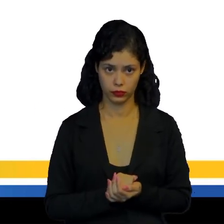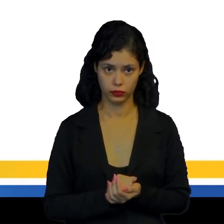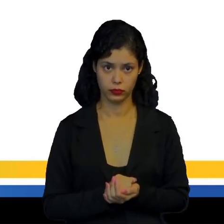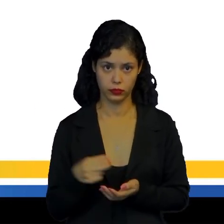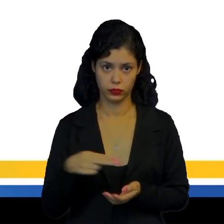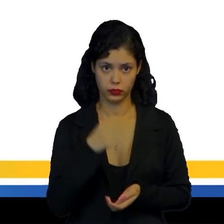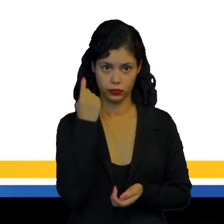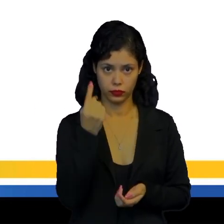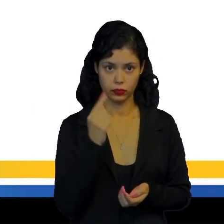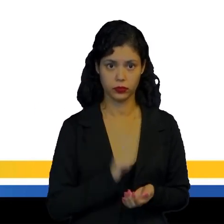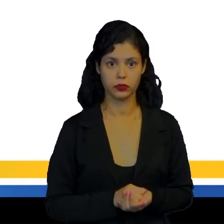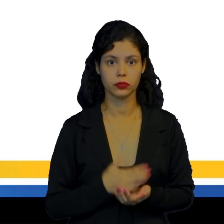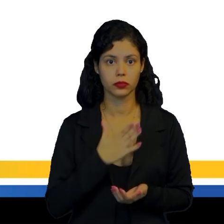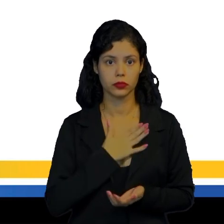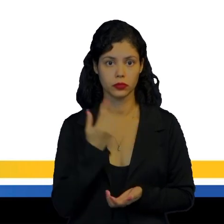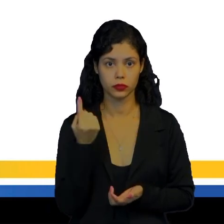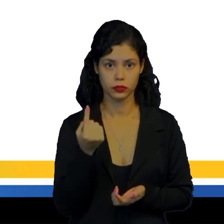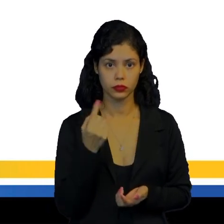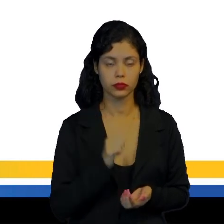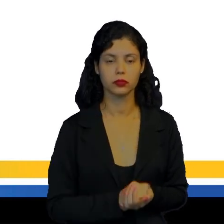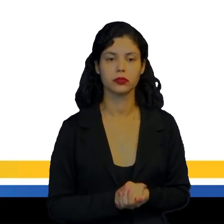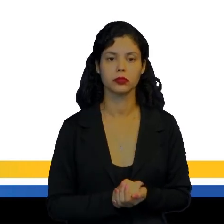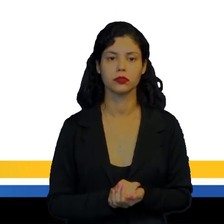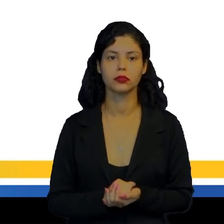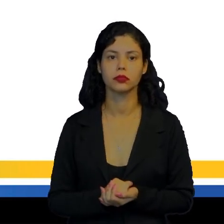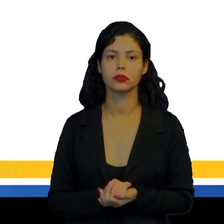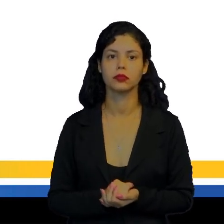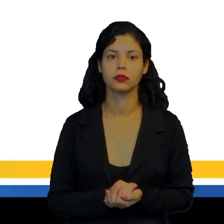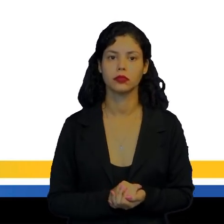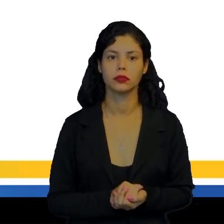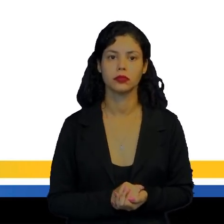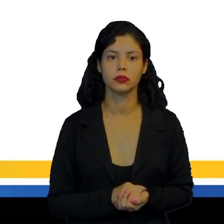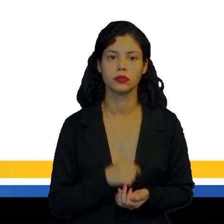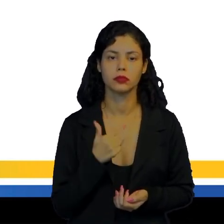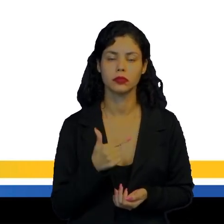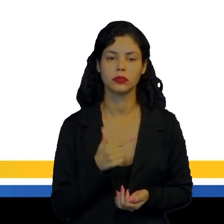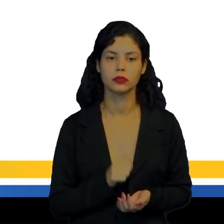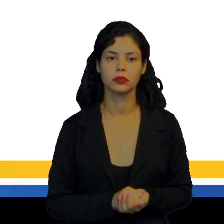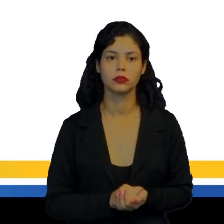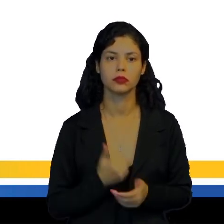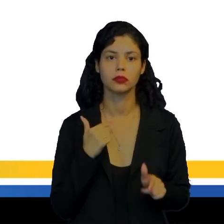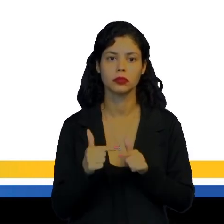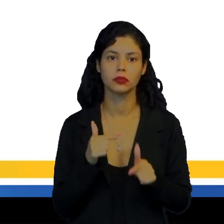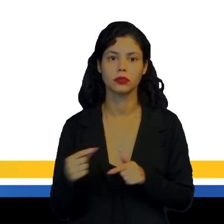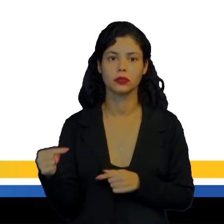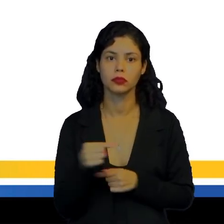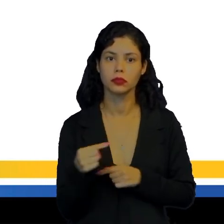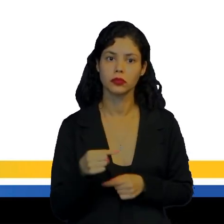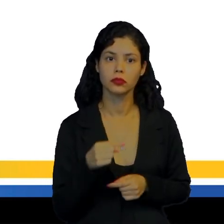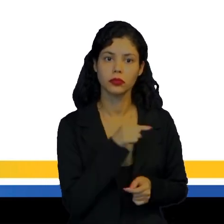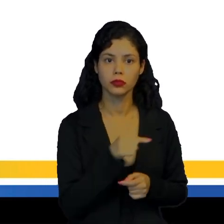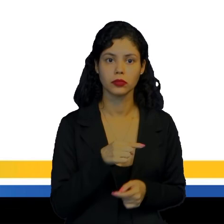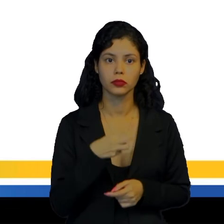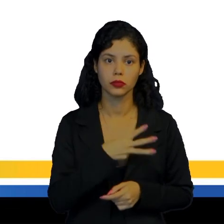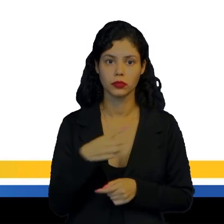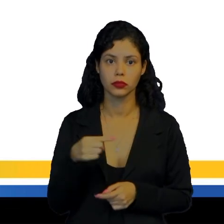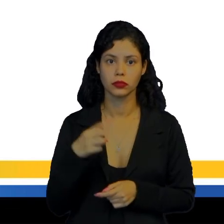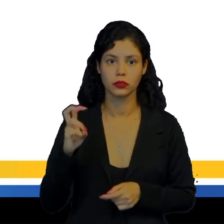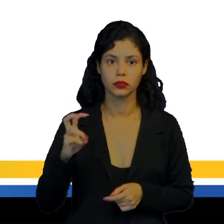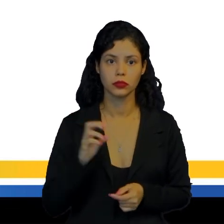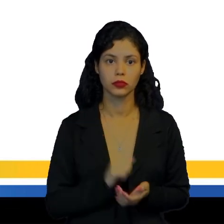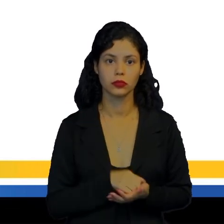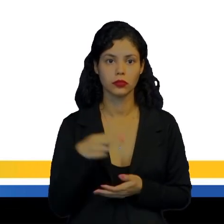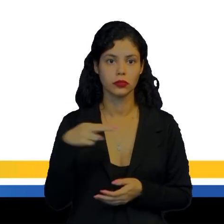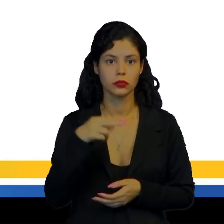que é igual a 1. Então, o meu x1 já sei que vale 1. O meu x2, vamos trabalhar os negativos. Menos 3